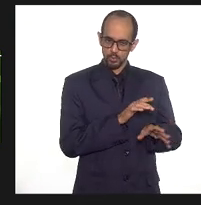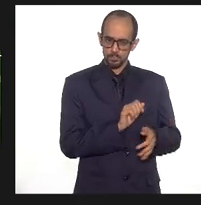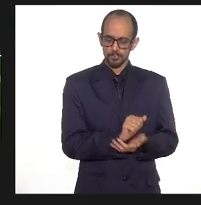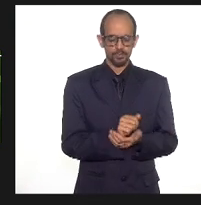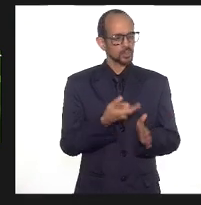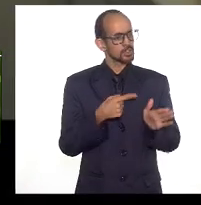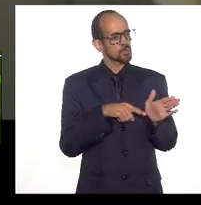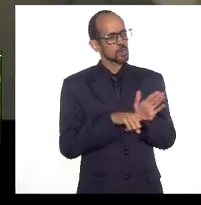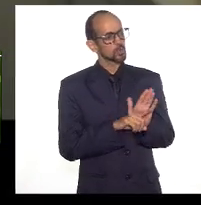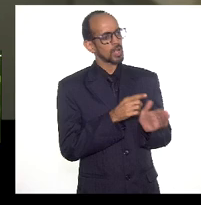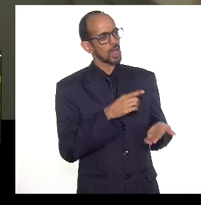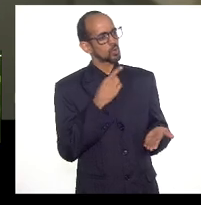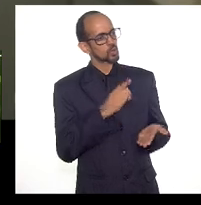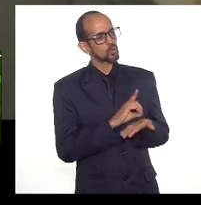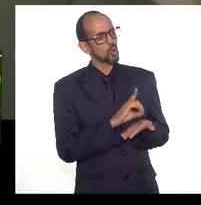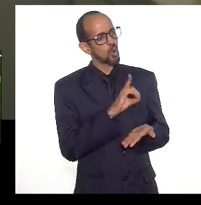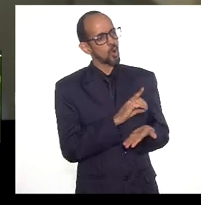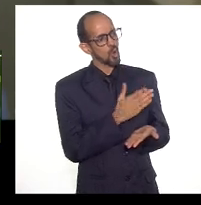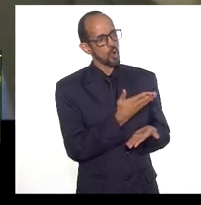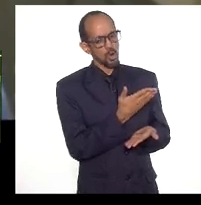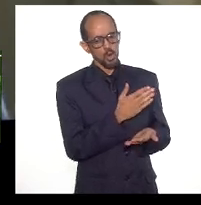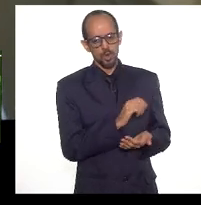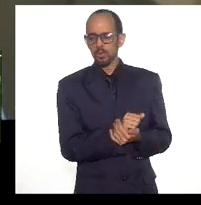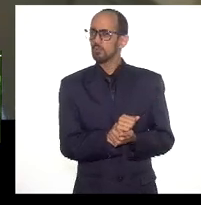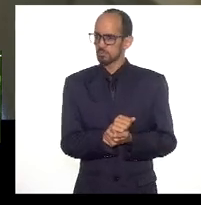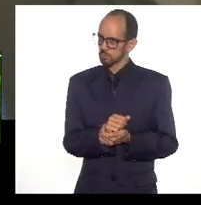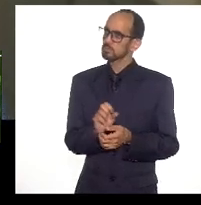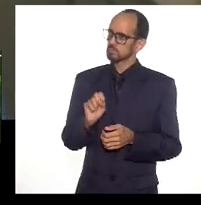Gadelha. Perfeito, deputado.